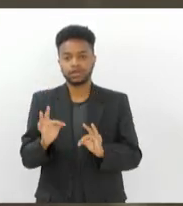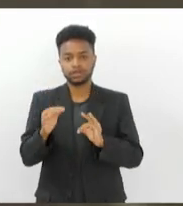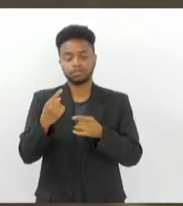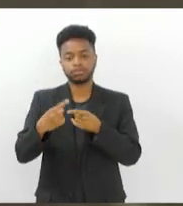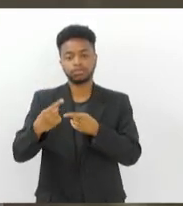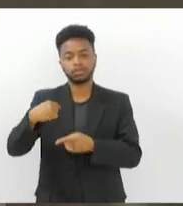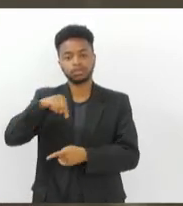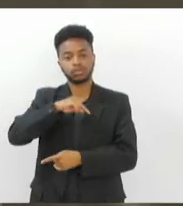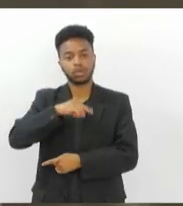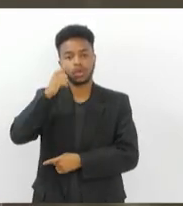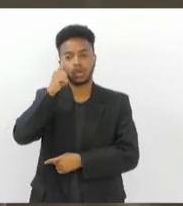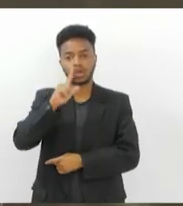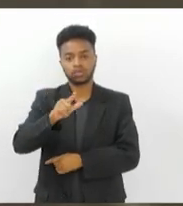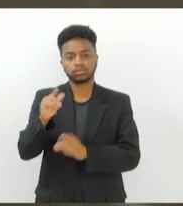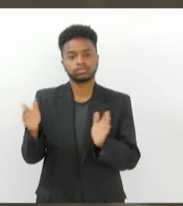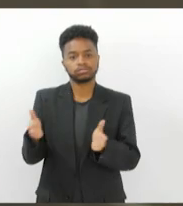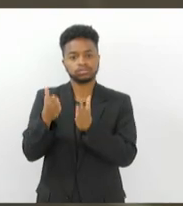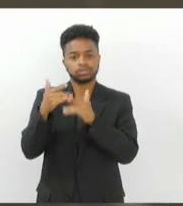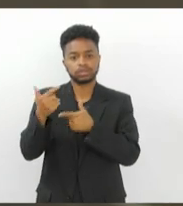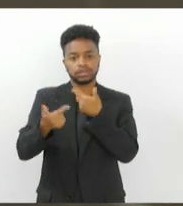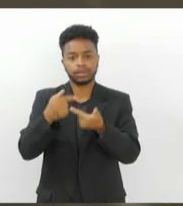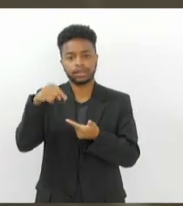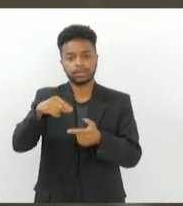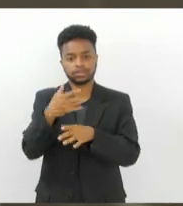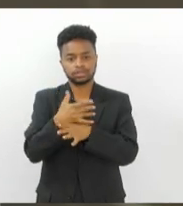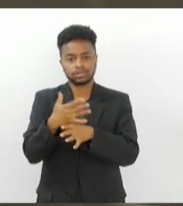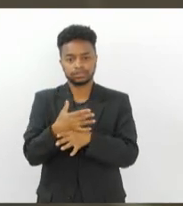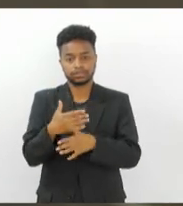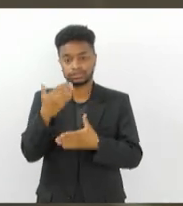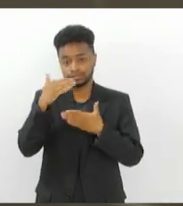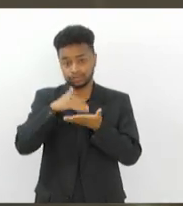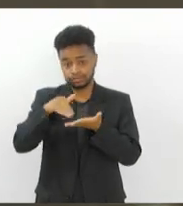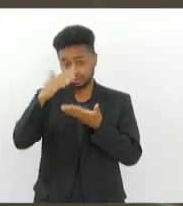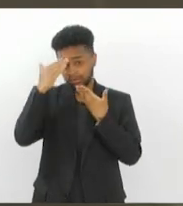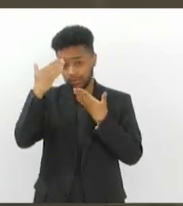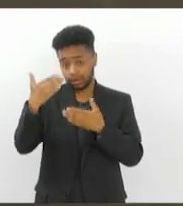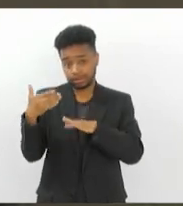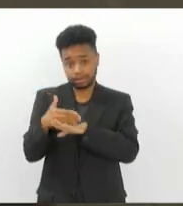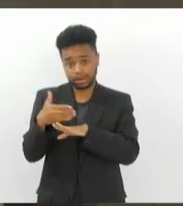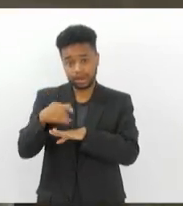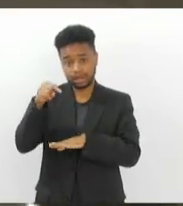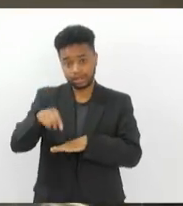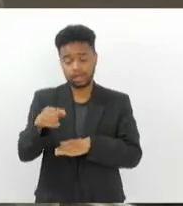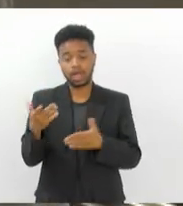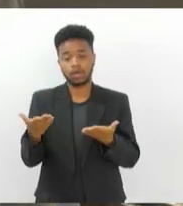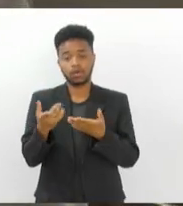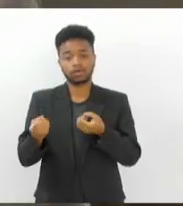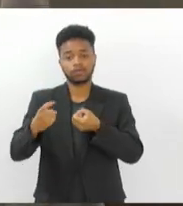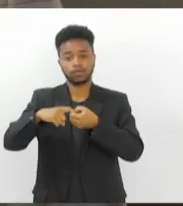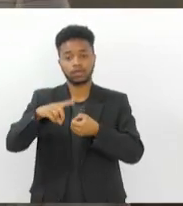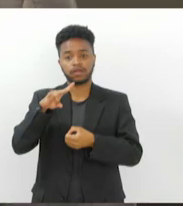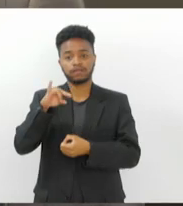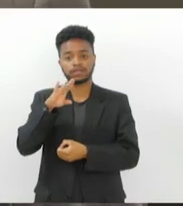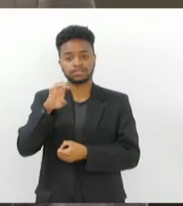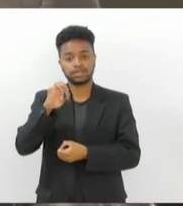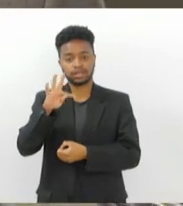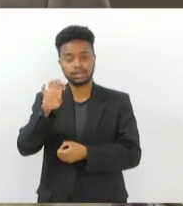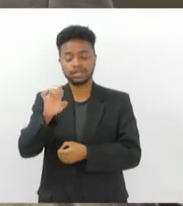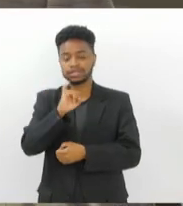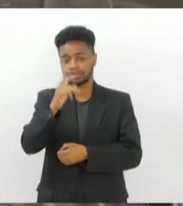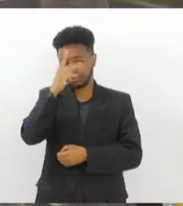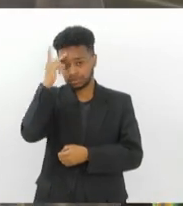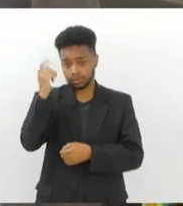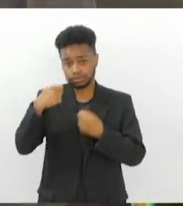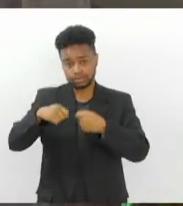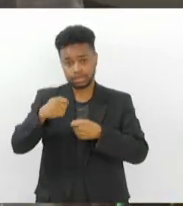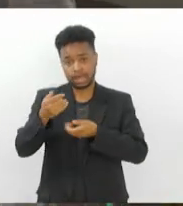conseguir da gente conseguir promover muito emprego pra nossa cidade secretário Muito obrigado pela participação e Vicente quem necessitar de atendimento é só procurar